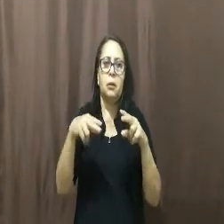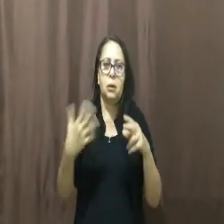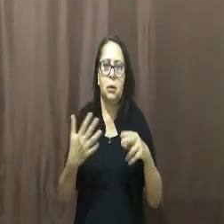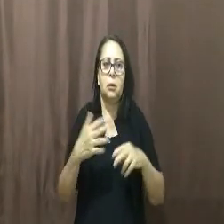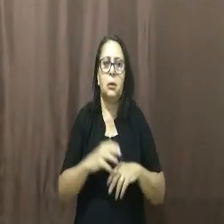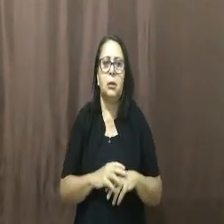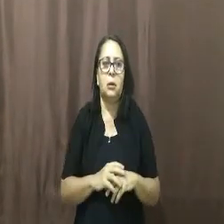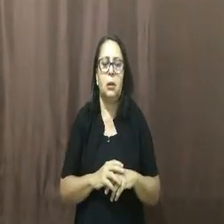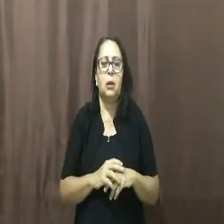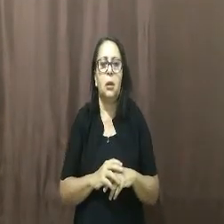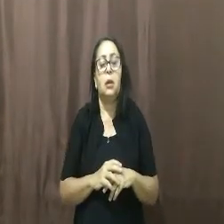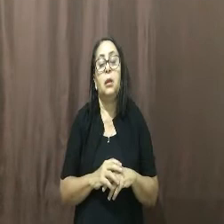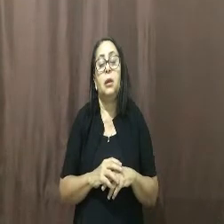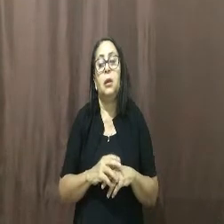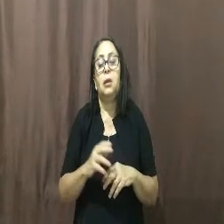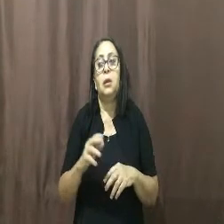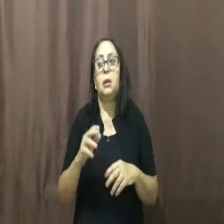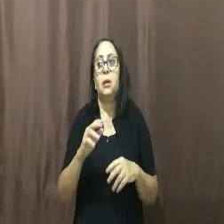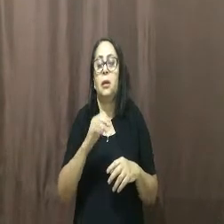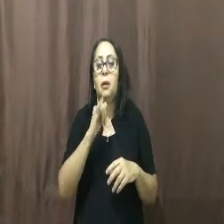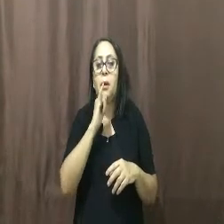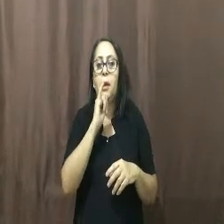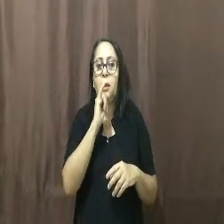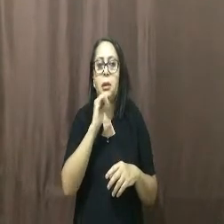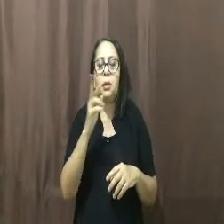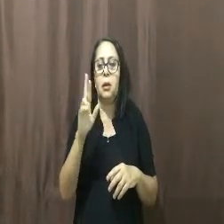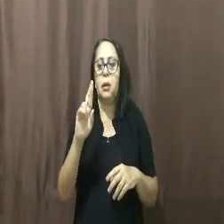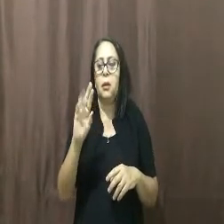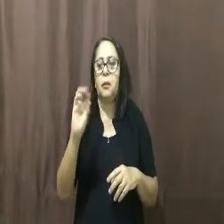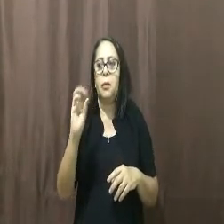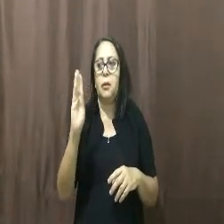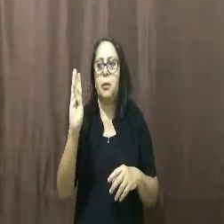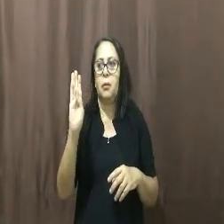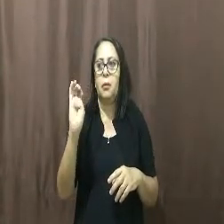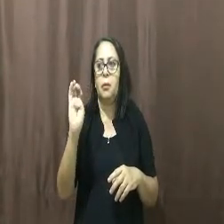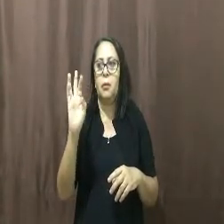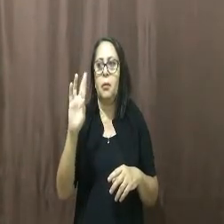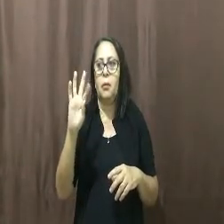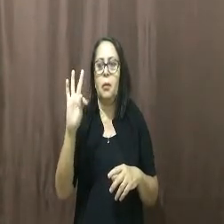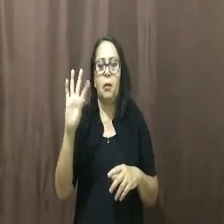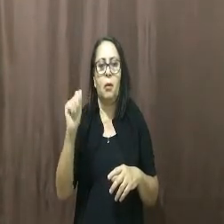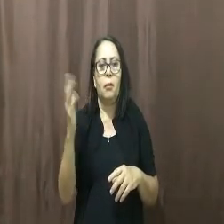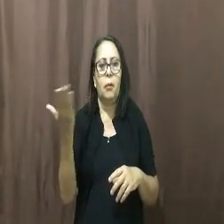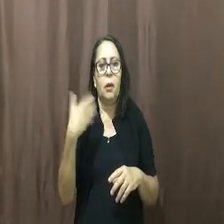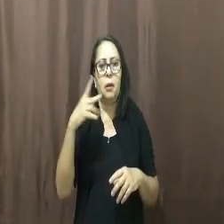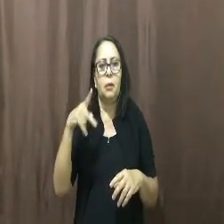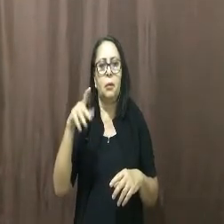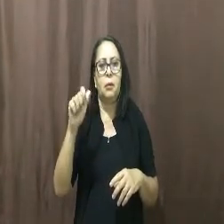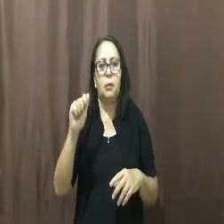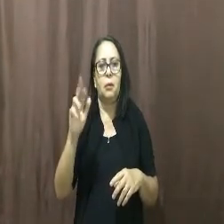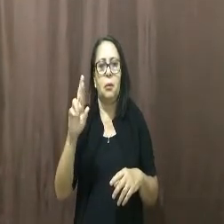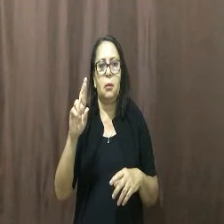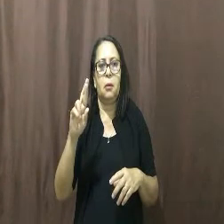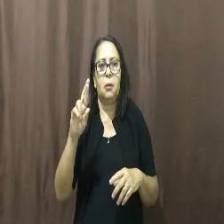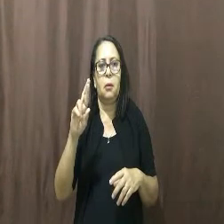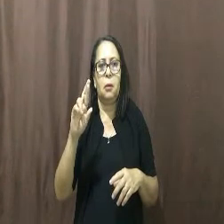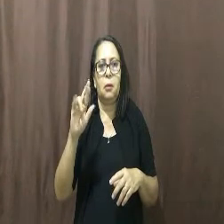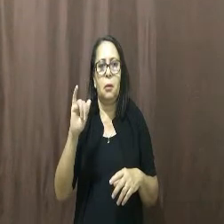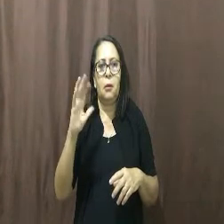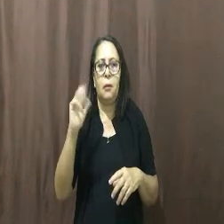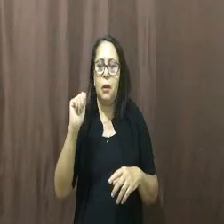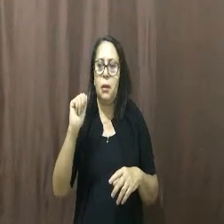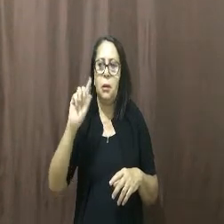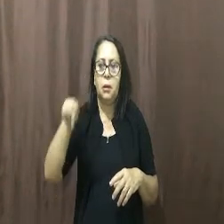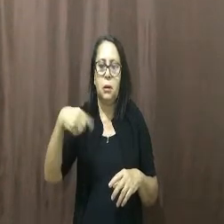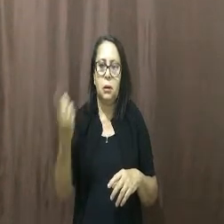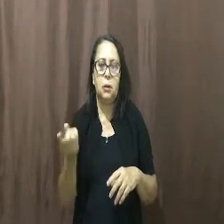Santo Inês. Isso cito alguns aqui que são do campus de Nilton, a Roberta, a Patrícia, entre outros. Mas